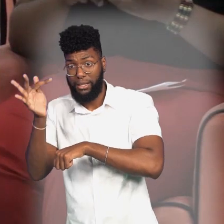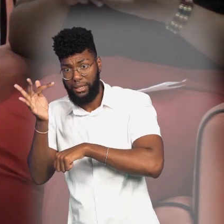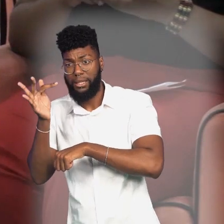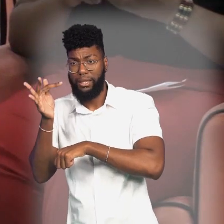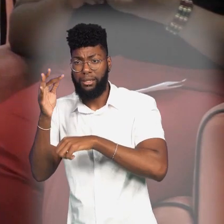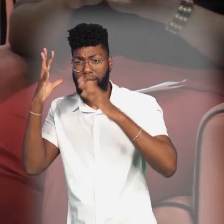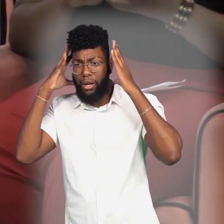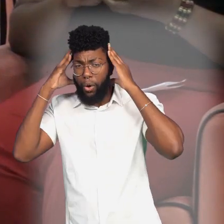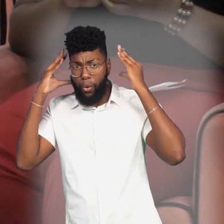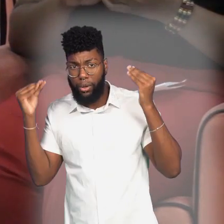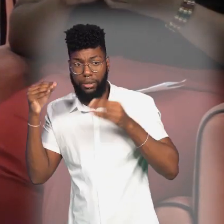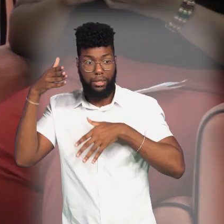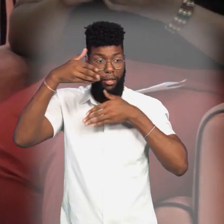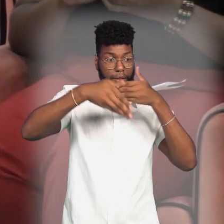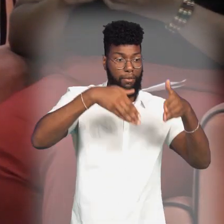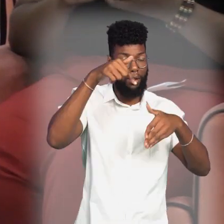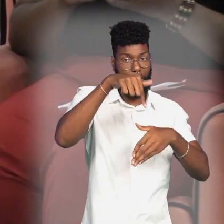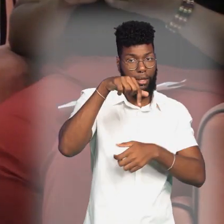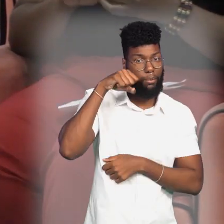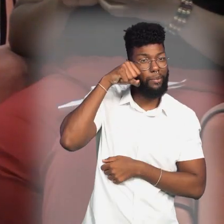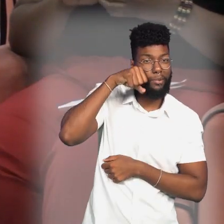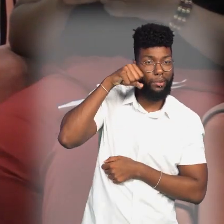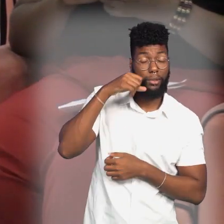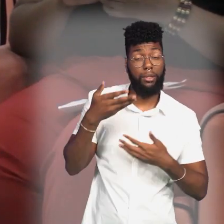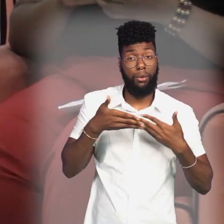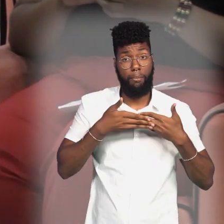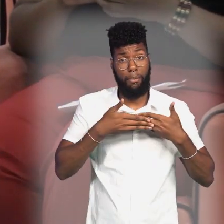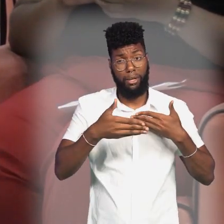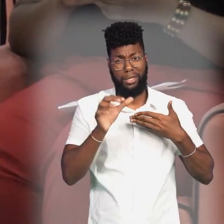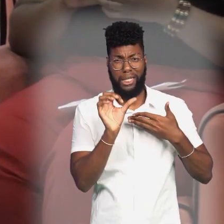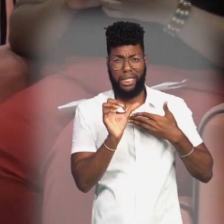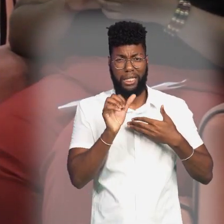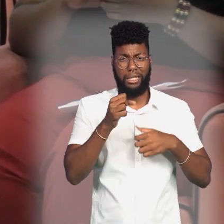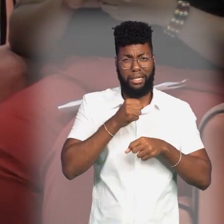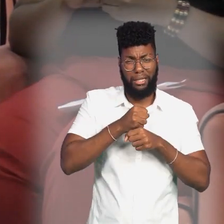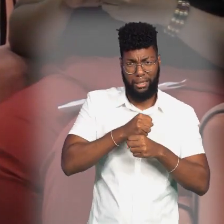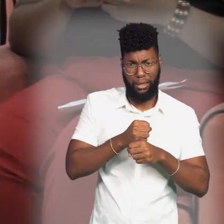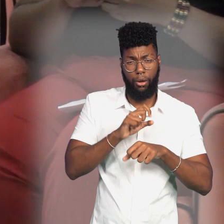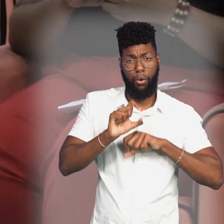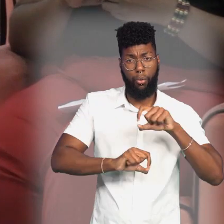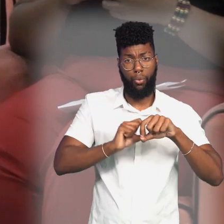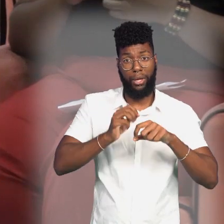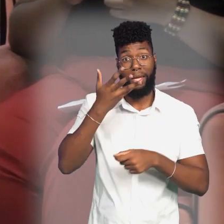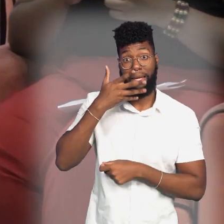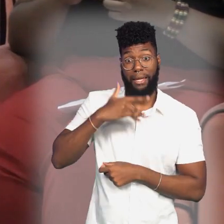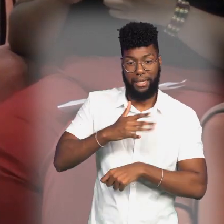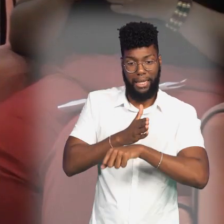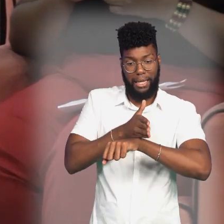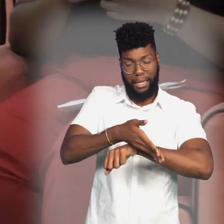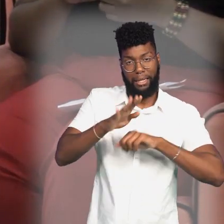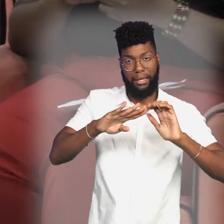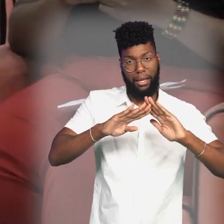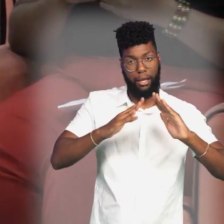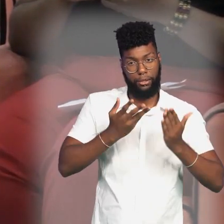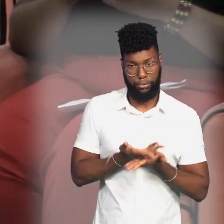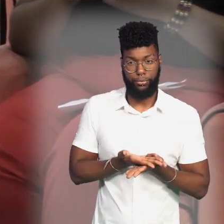holandeses e se fixaram em francês. Então, a partir de 6 anos e meio, a criança entra na escola.